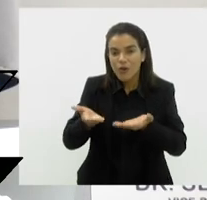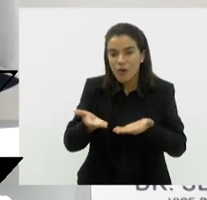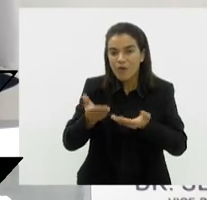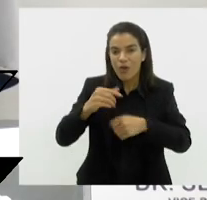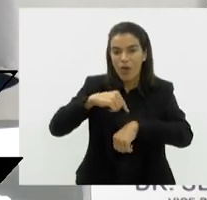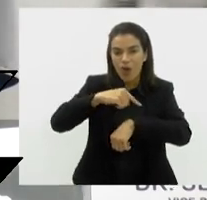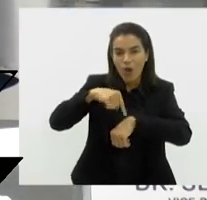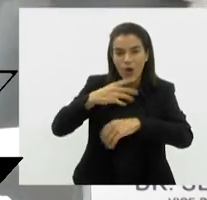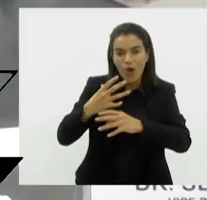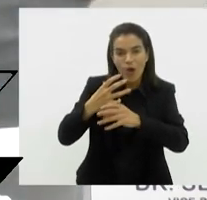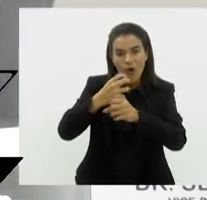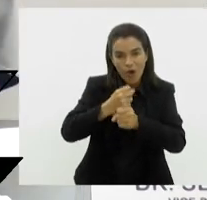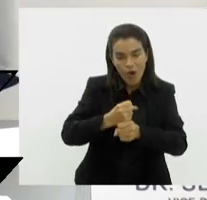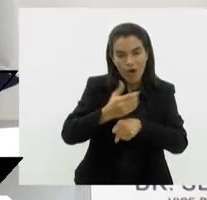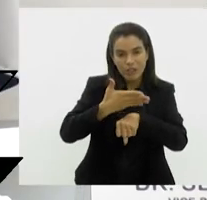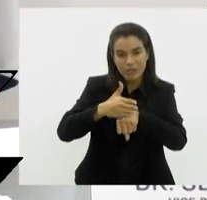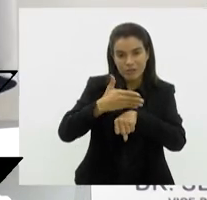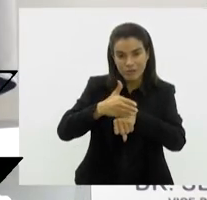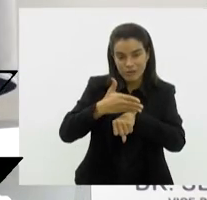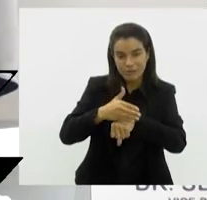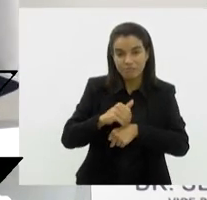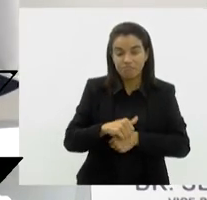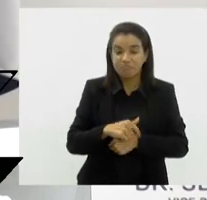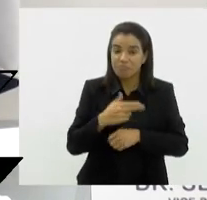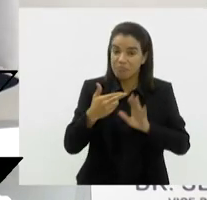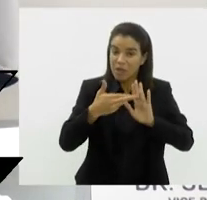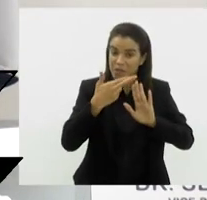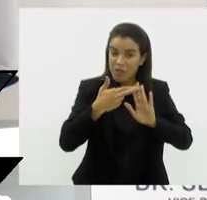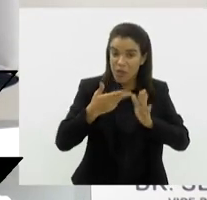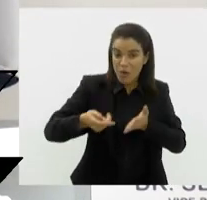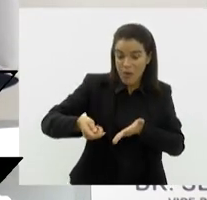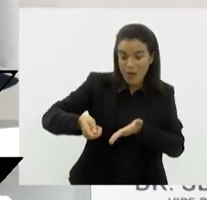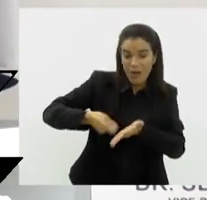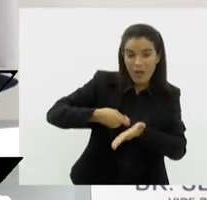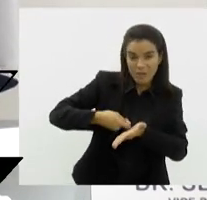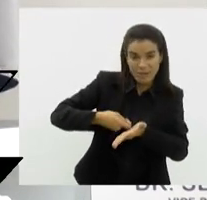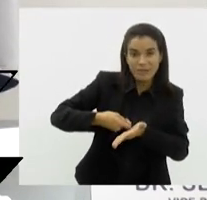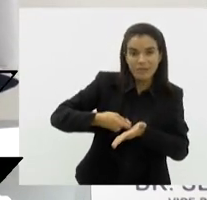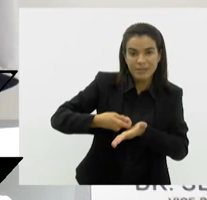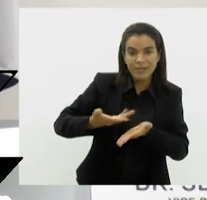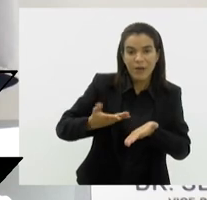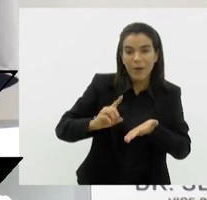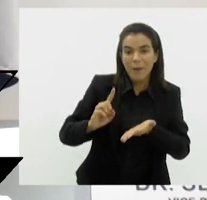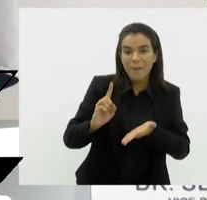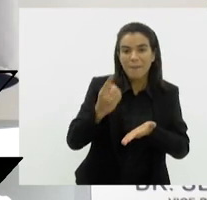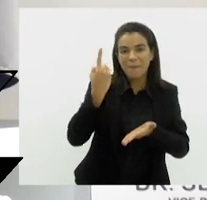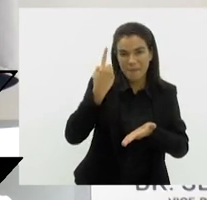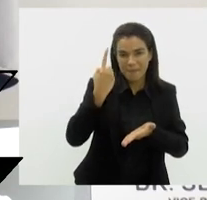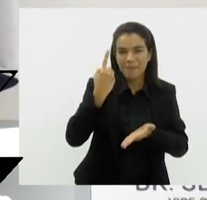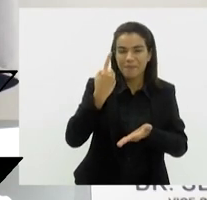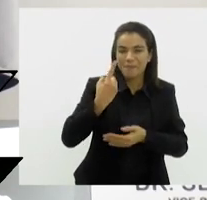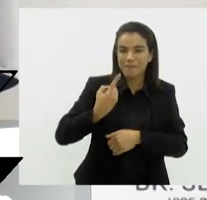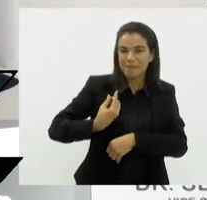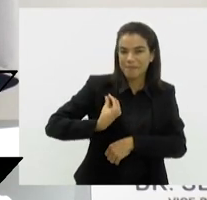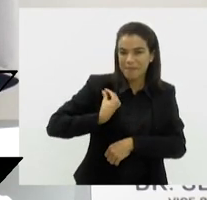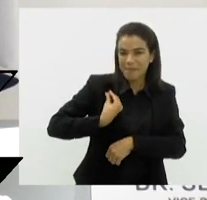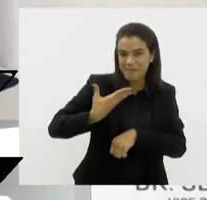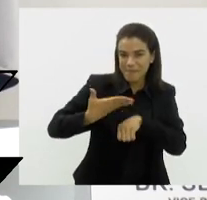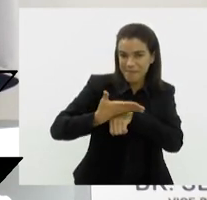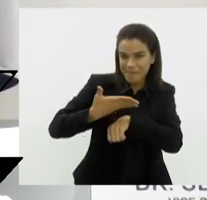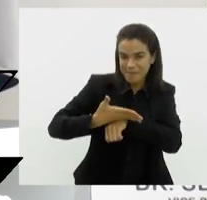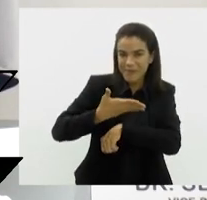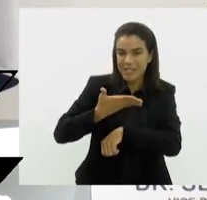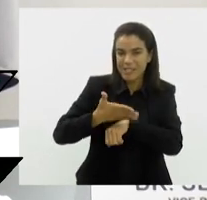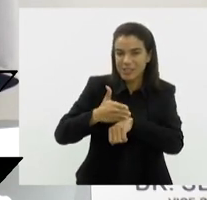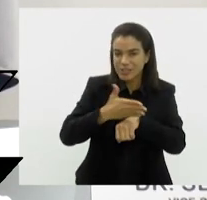horas de estágio. Então, com base nessa resolução, estou assinando aqui a primeira participação de estagiários